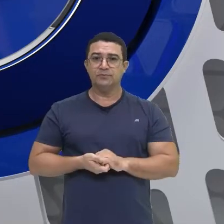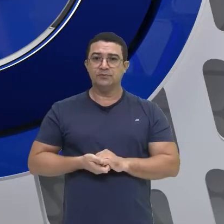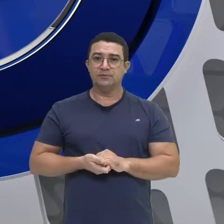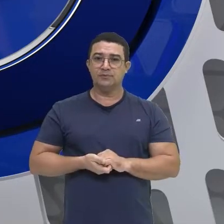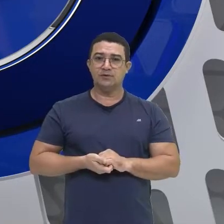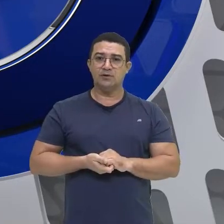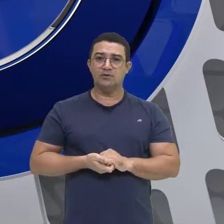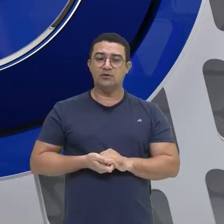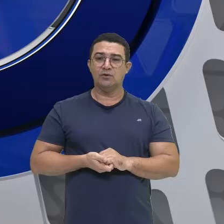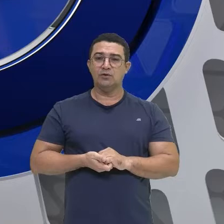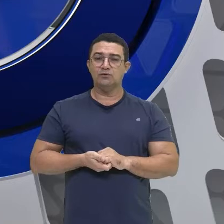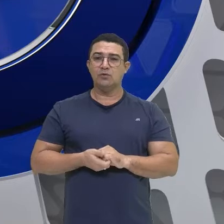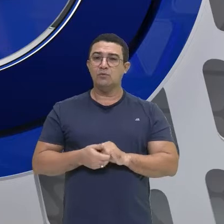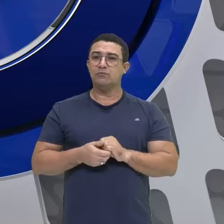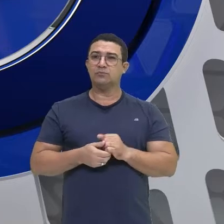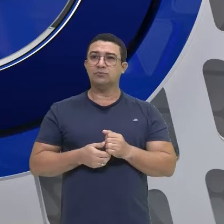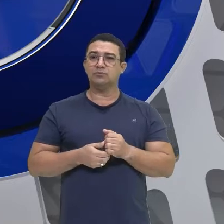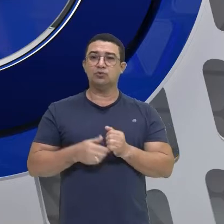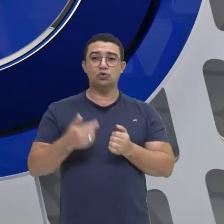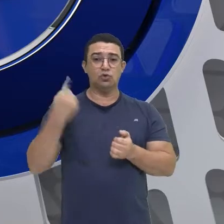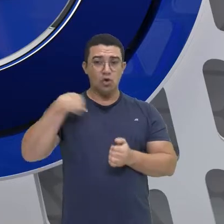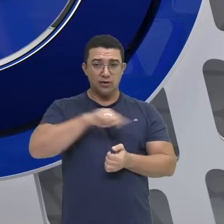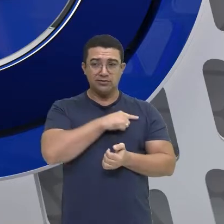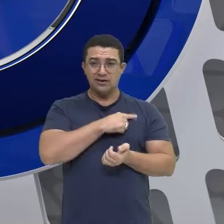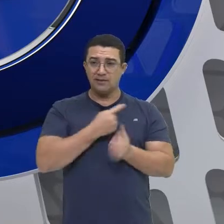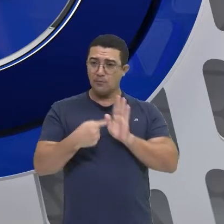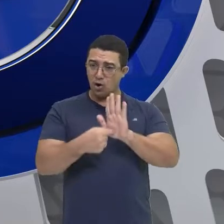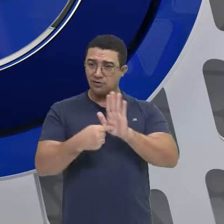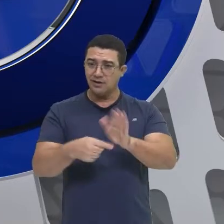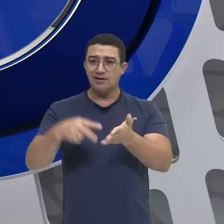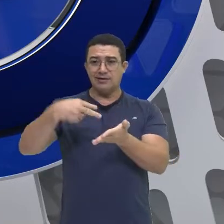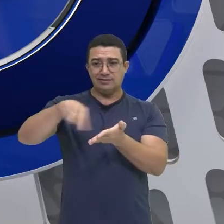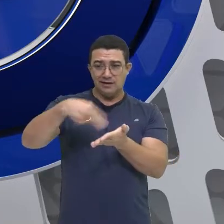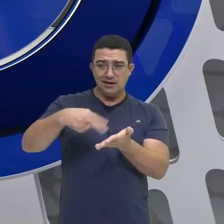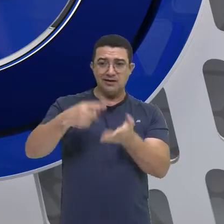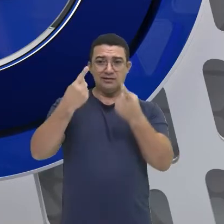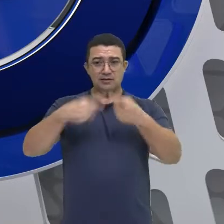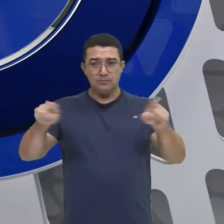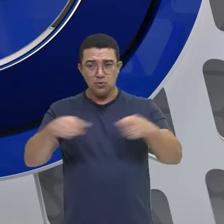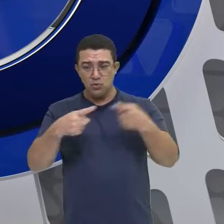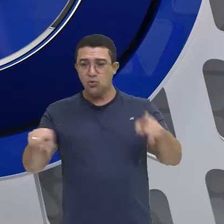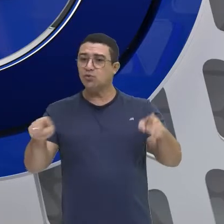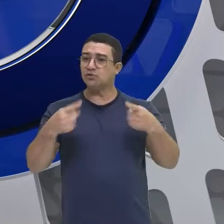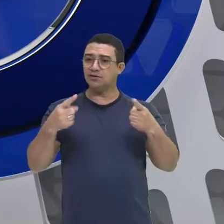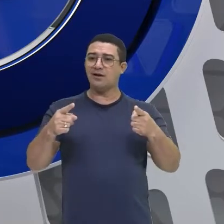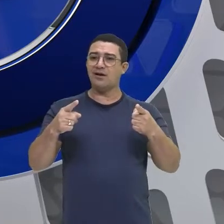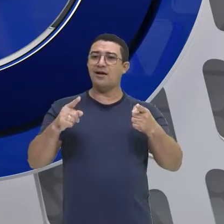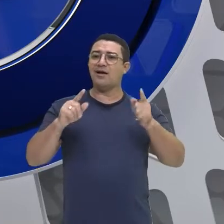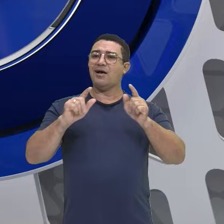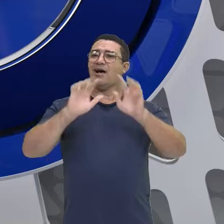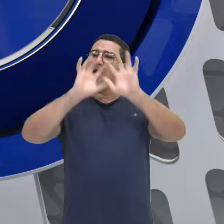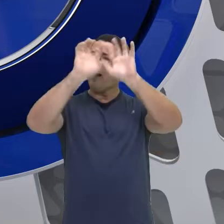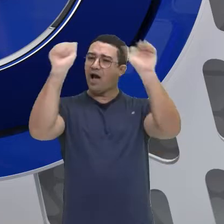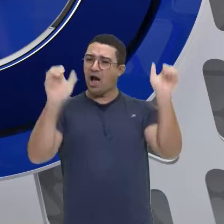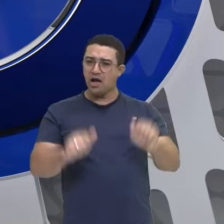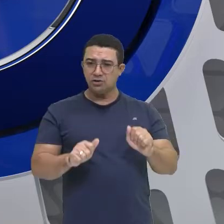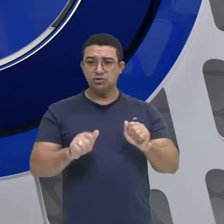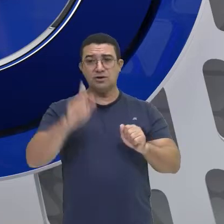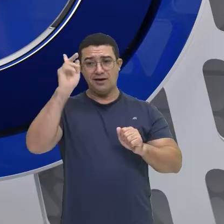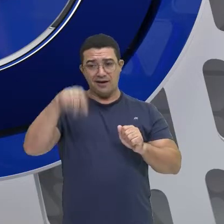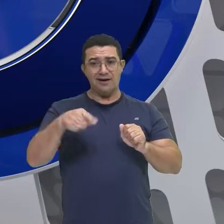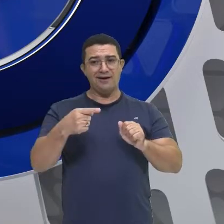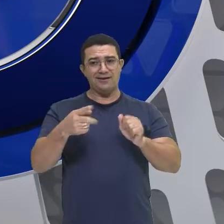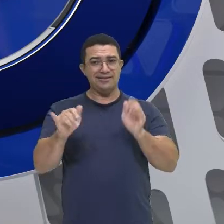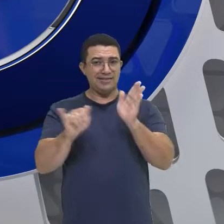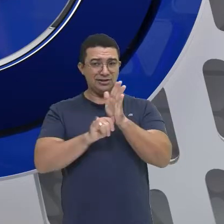das nossas mostras culturais, a nossa dança, a nossa música, as nossas artes plásticas, nós mostramos quem nós somos. E a gente